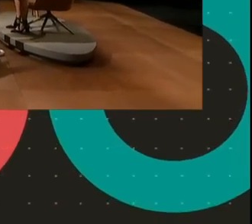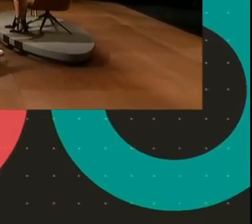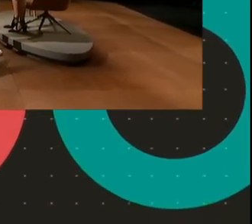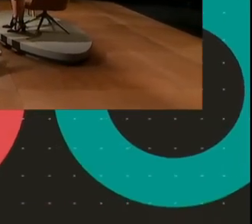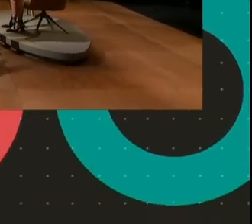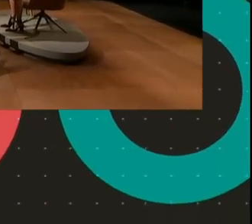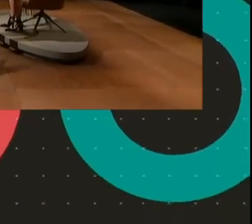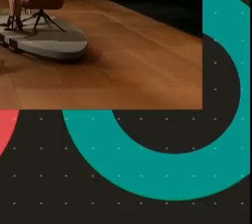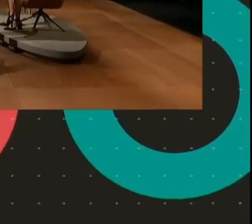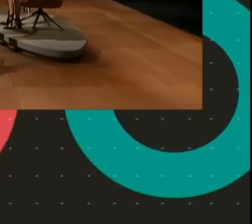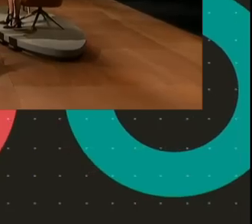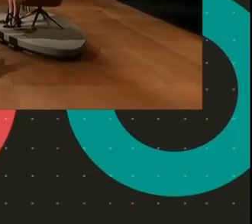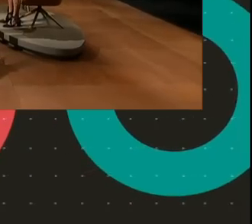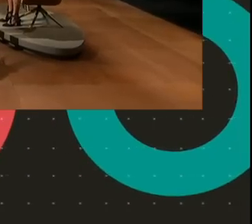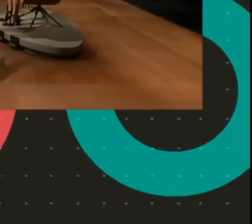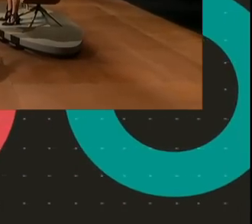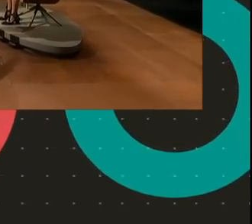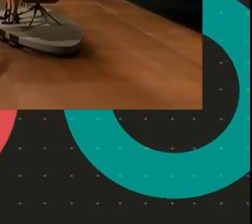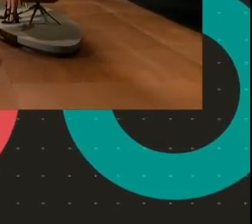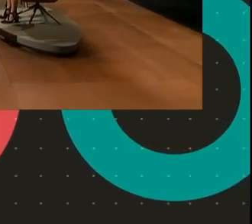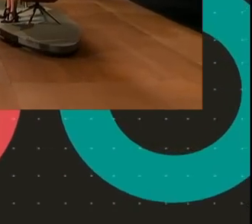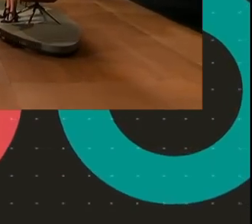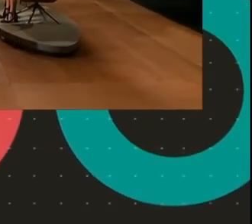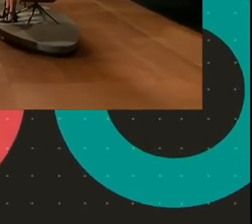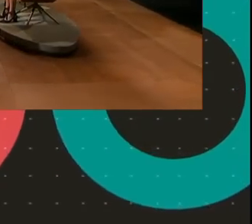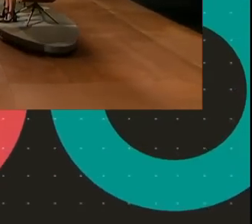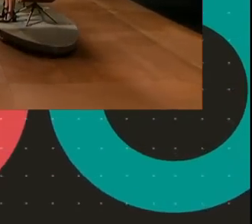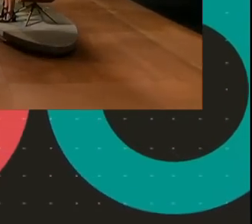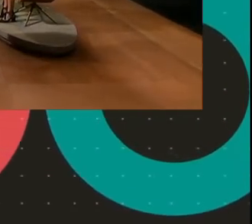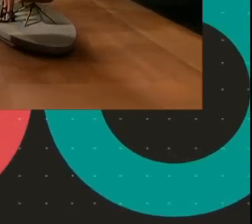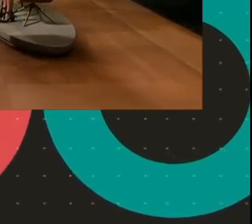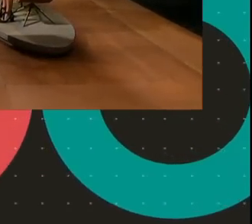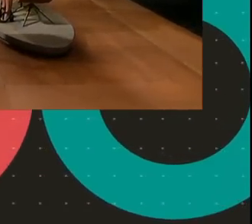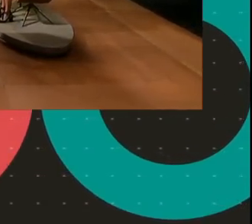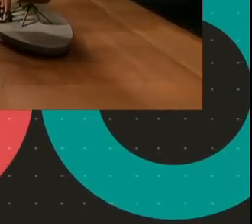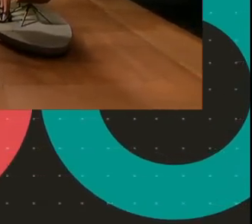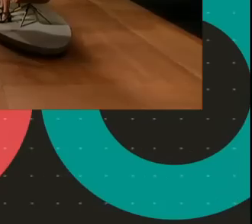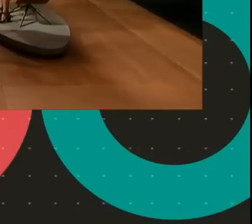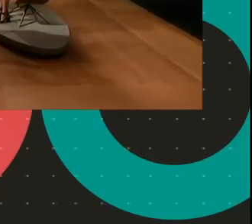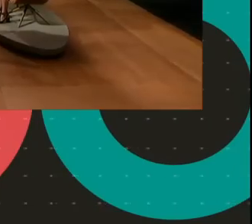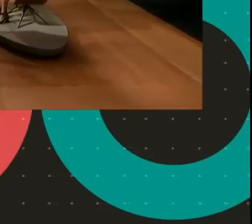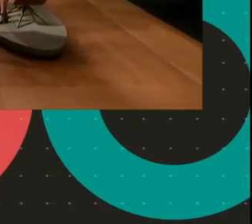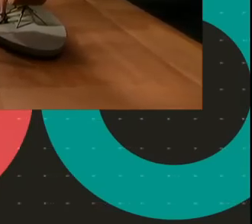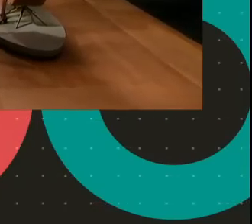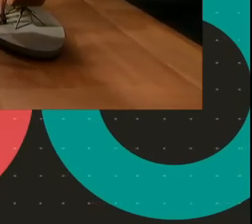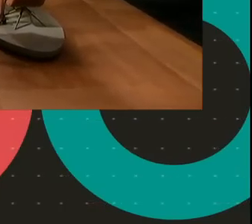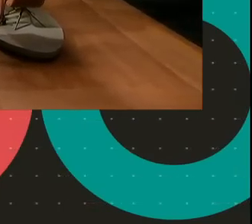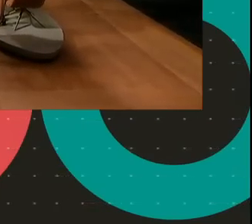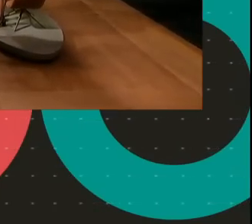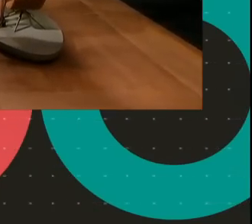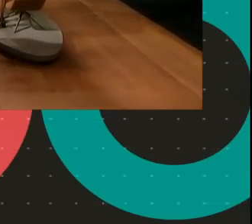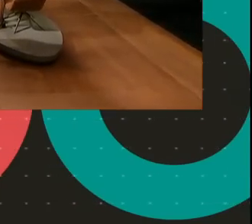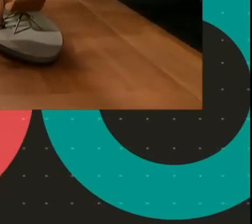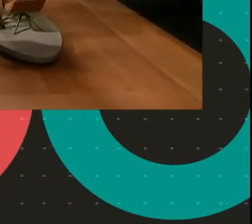Foi bom, né? Muito bom mesmo. Boas perguntas. Muito legal.